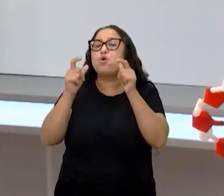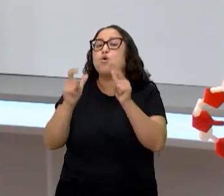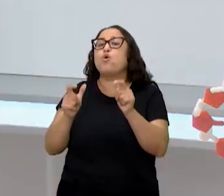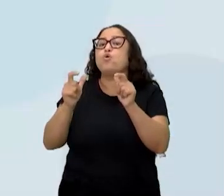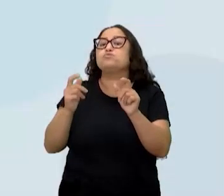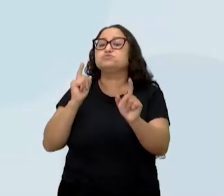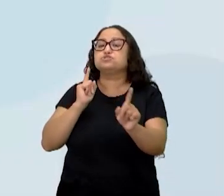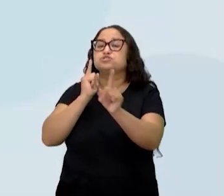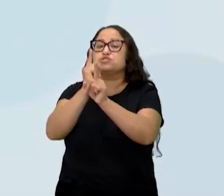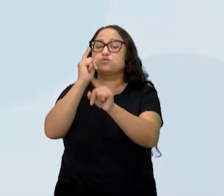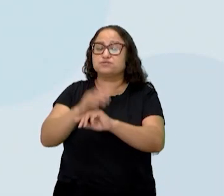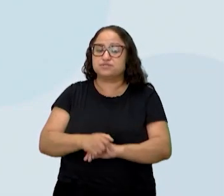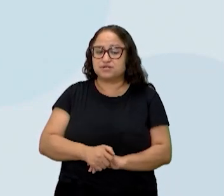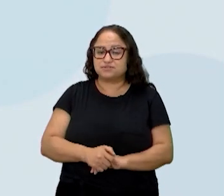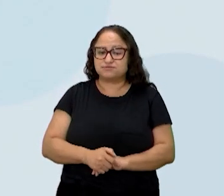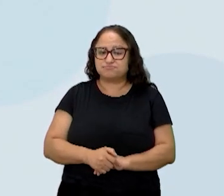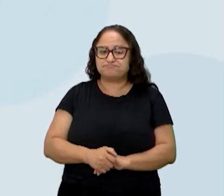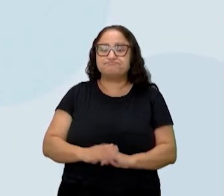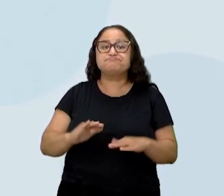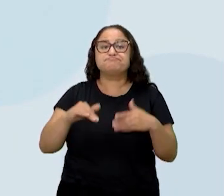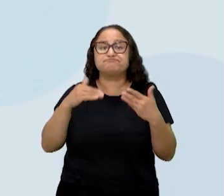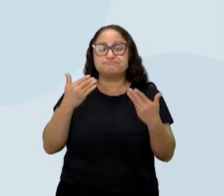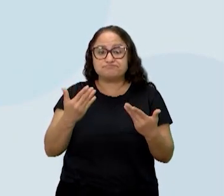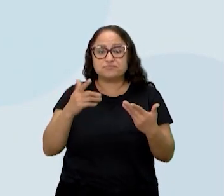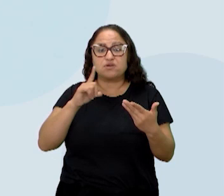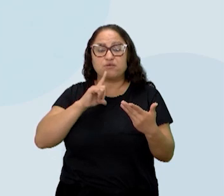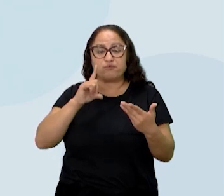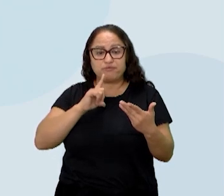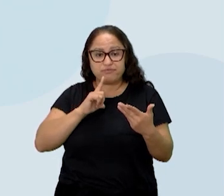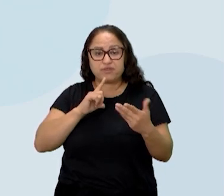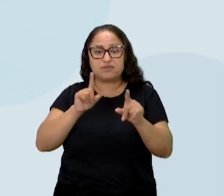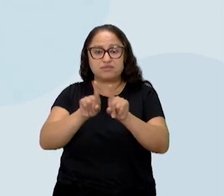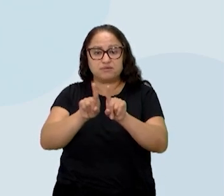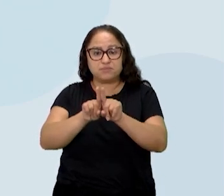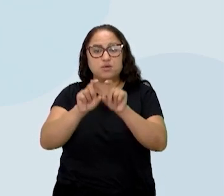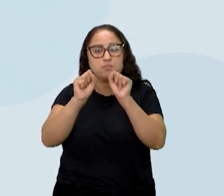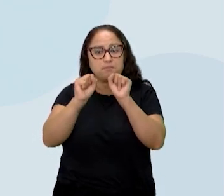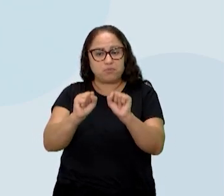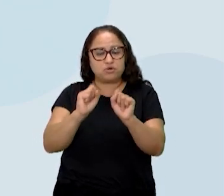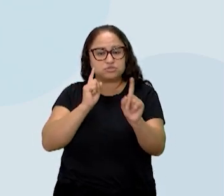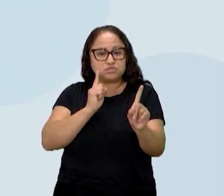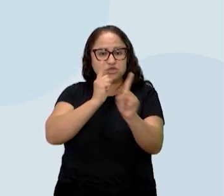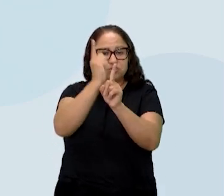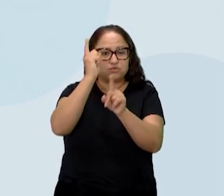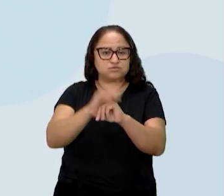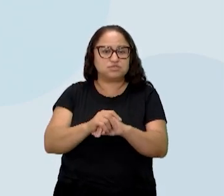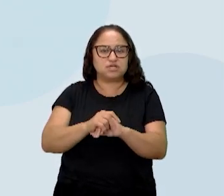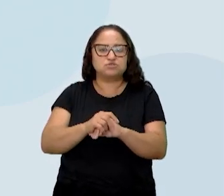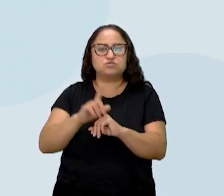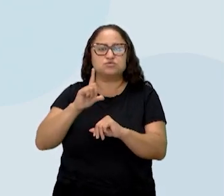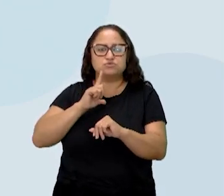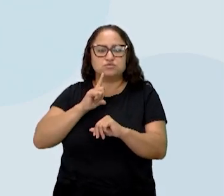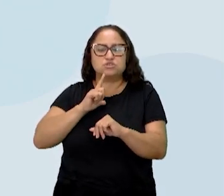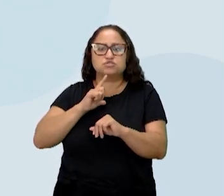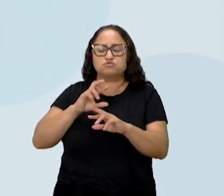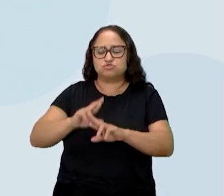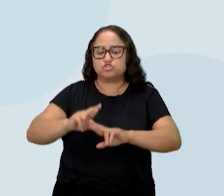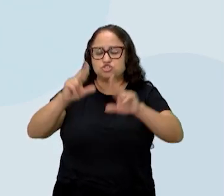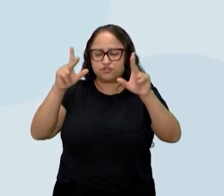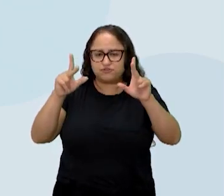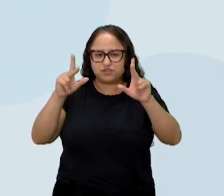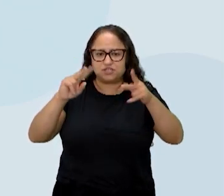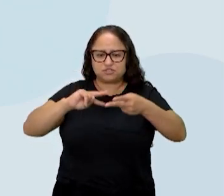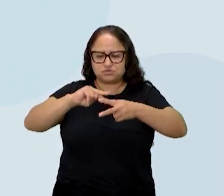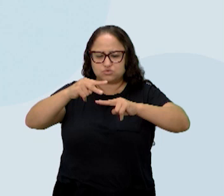ser encontrado, né? Então, o DNA, ele pode aí ser encontrado em formas diferentes,